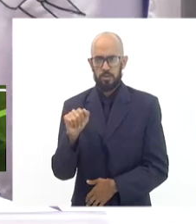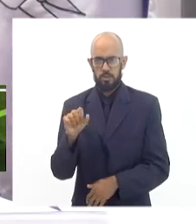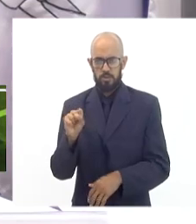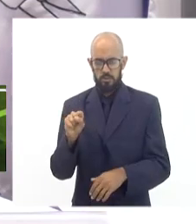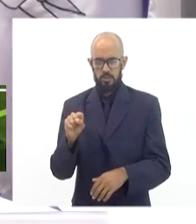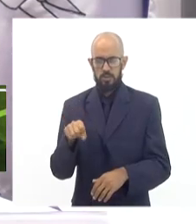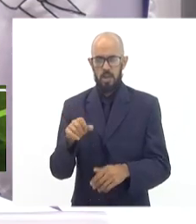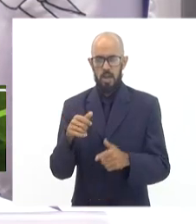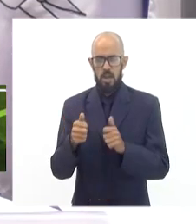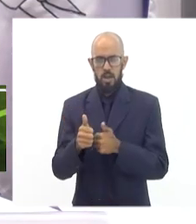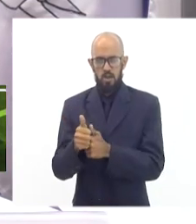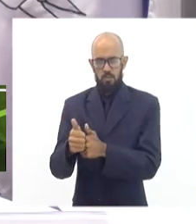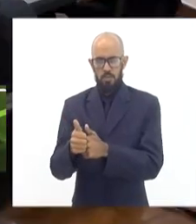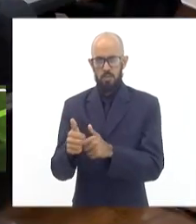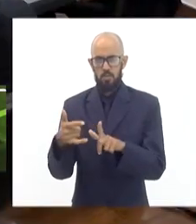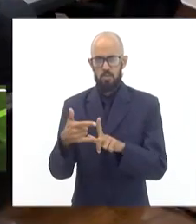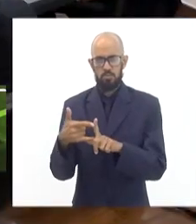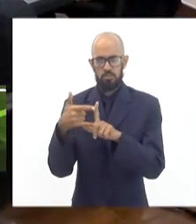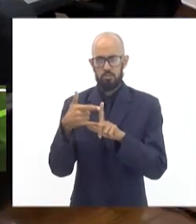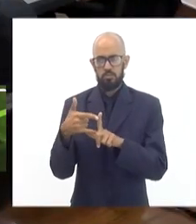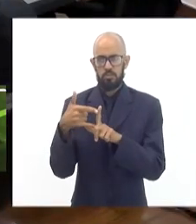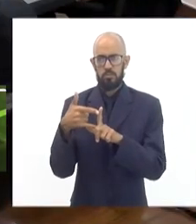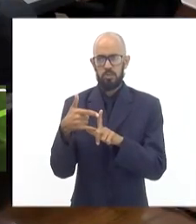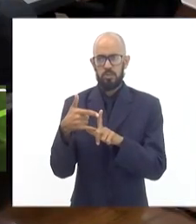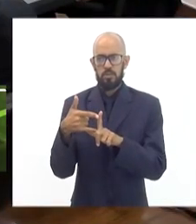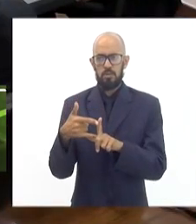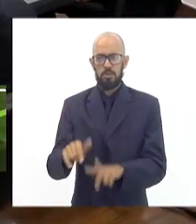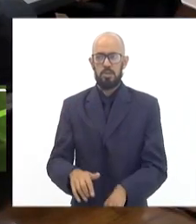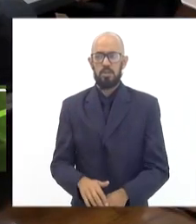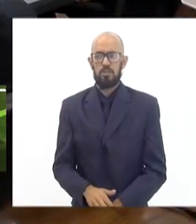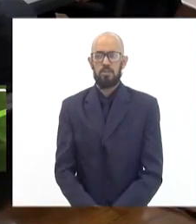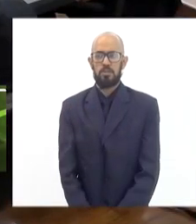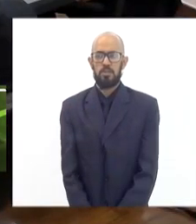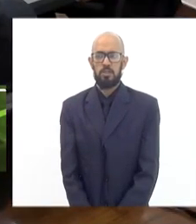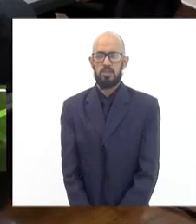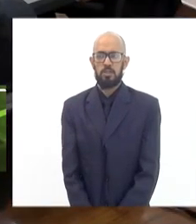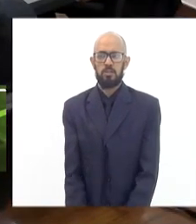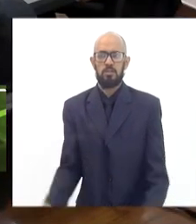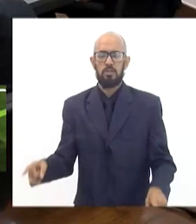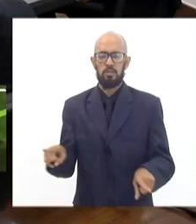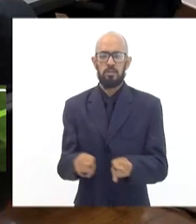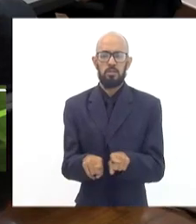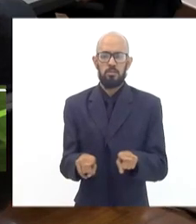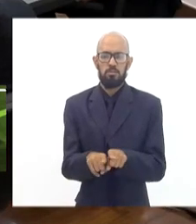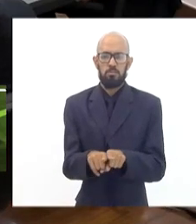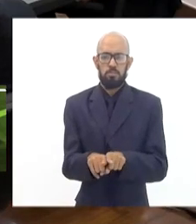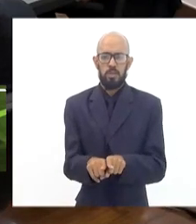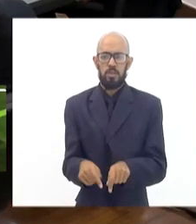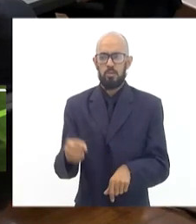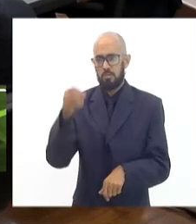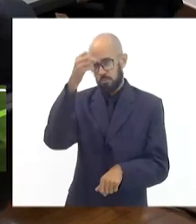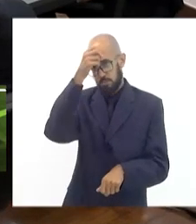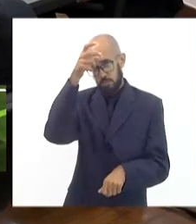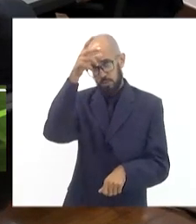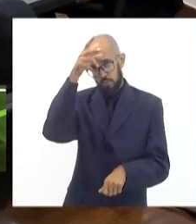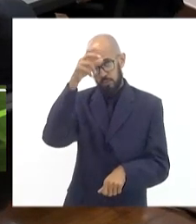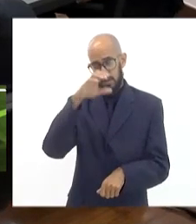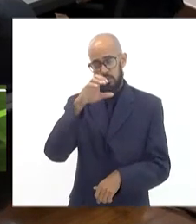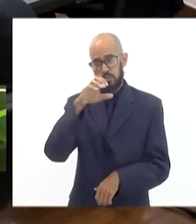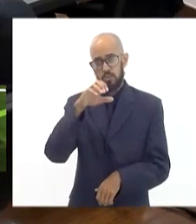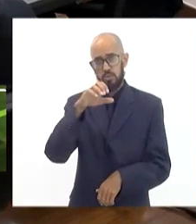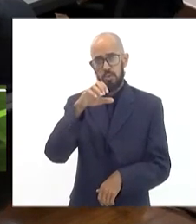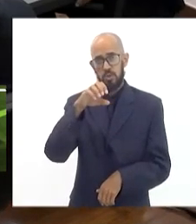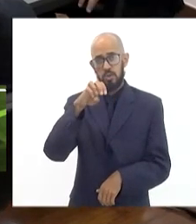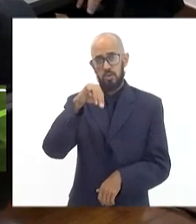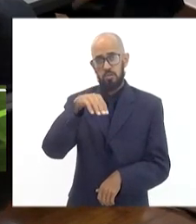a audiência pública e um determinado momento os também esteve presente o prefeito de Cachoeira de